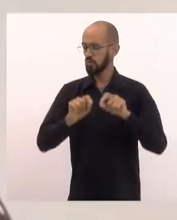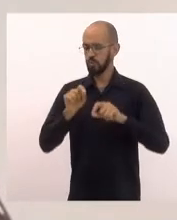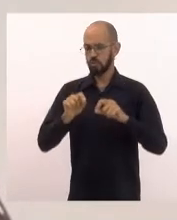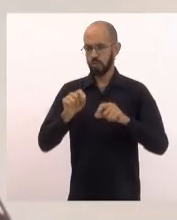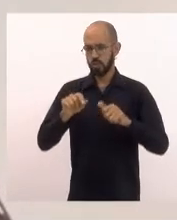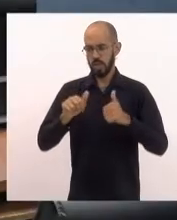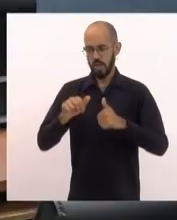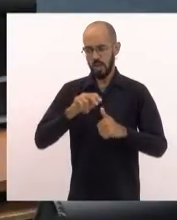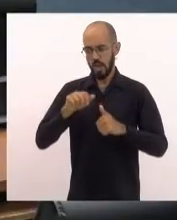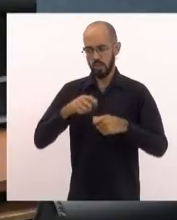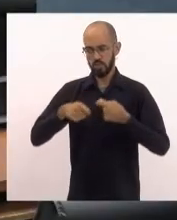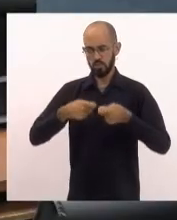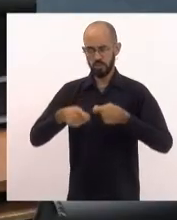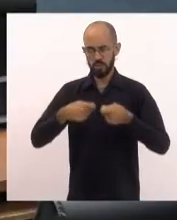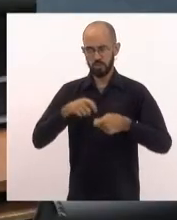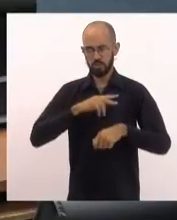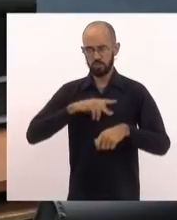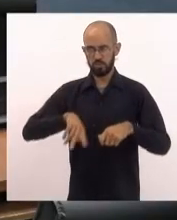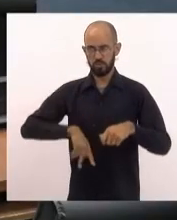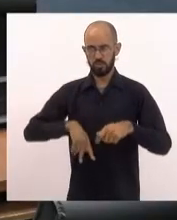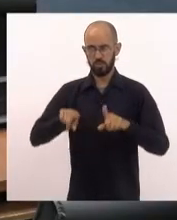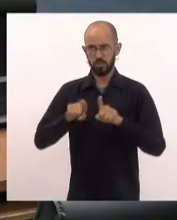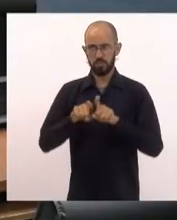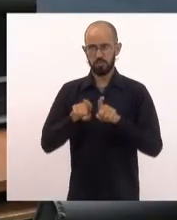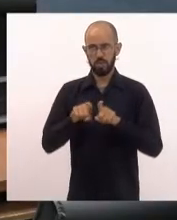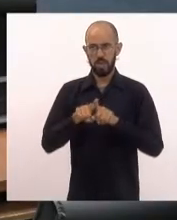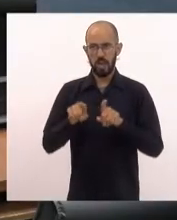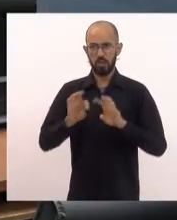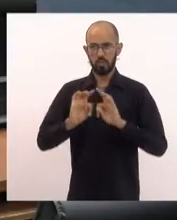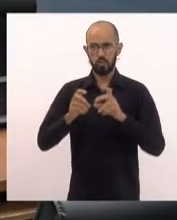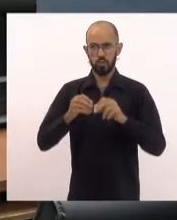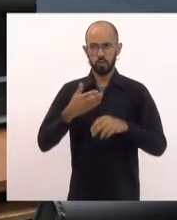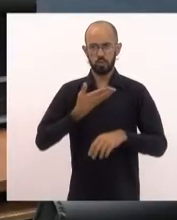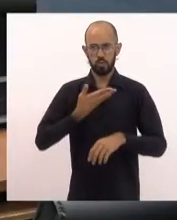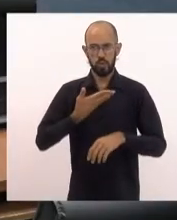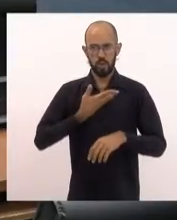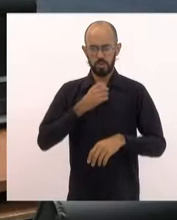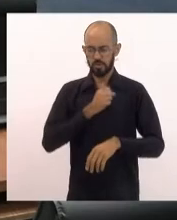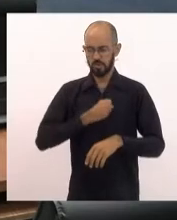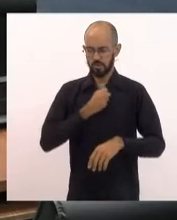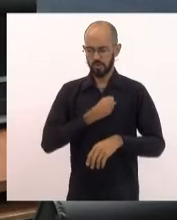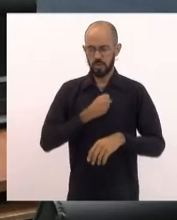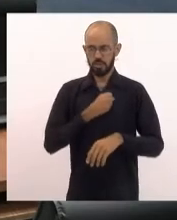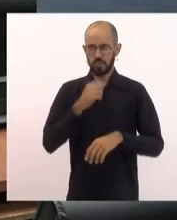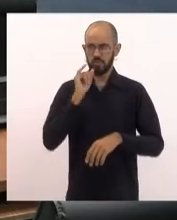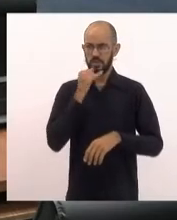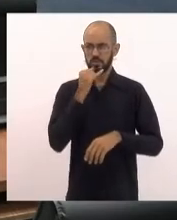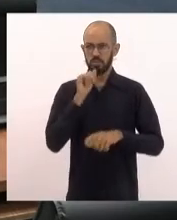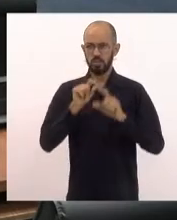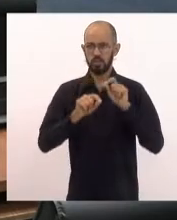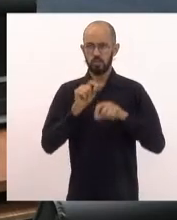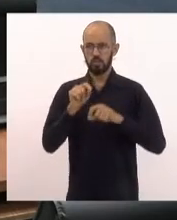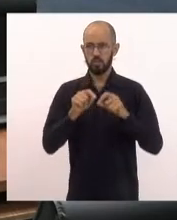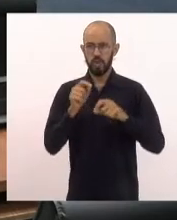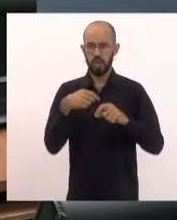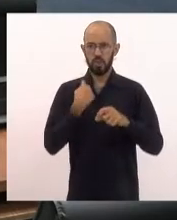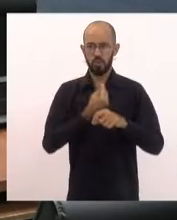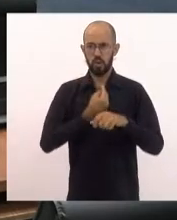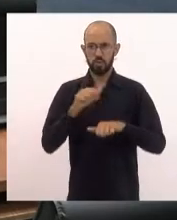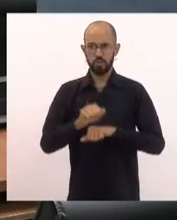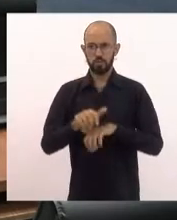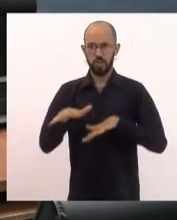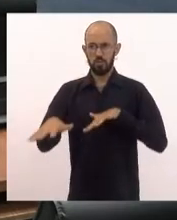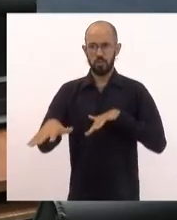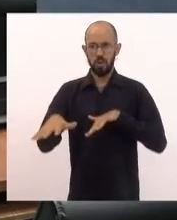presidente e parabenizar a todos os meus colegas. Muita saudade de vocês. Infelizmente, nós estamos aí remotamente,